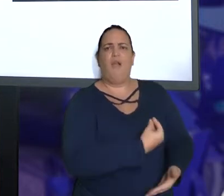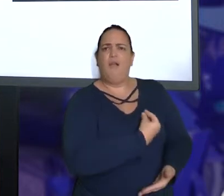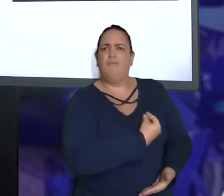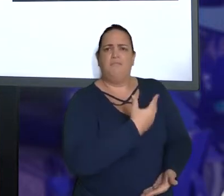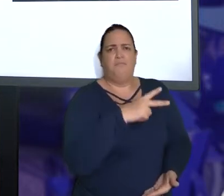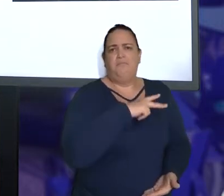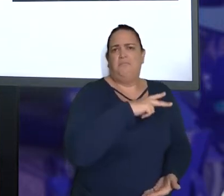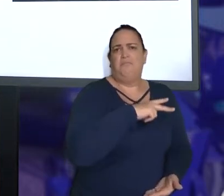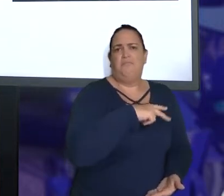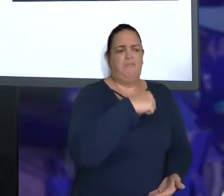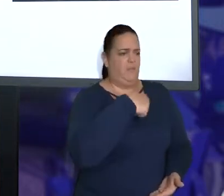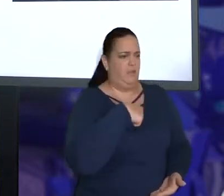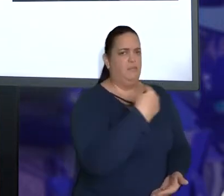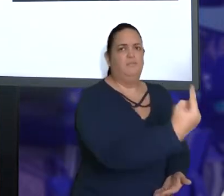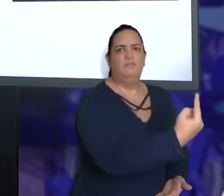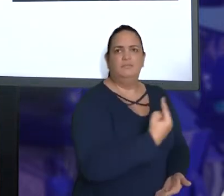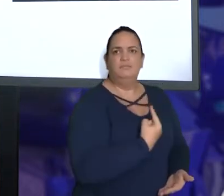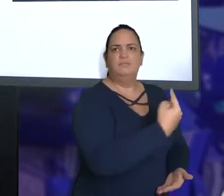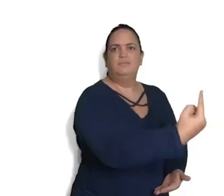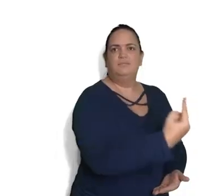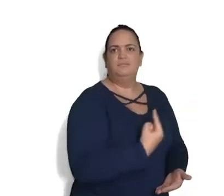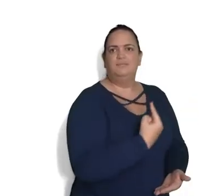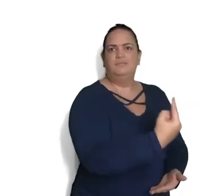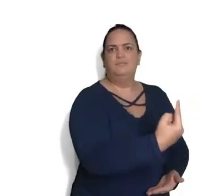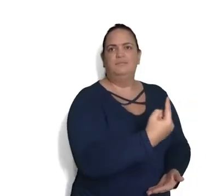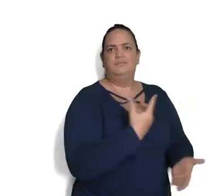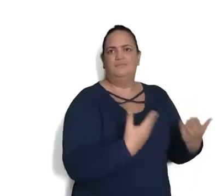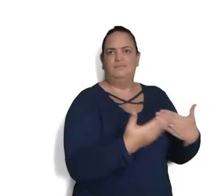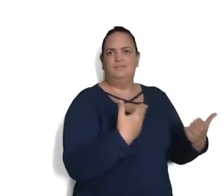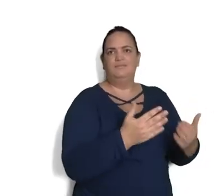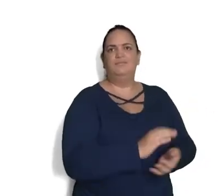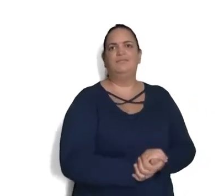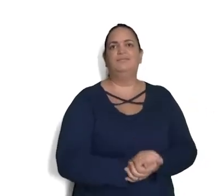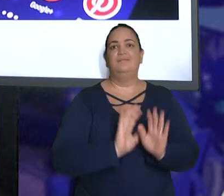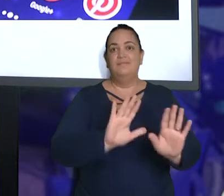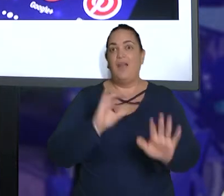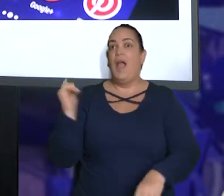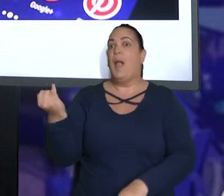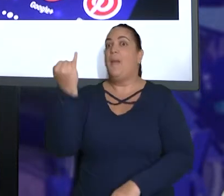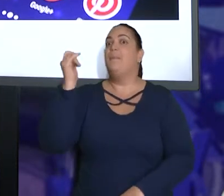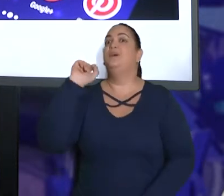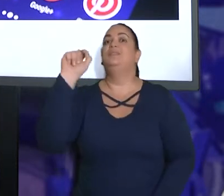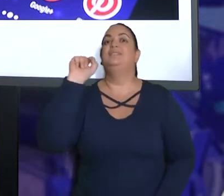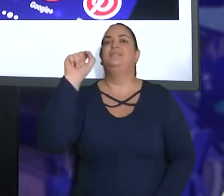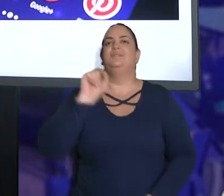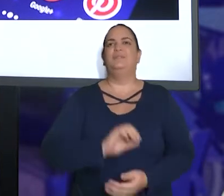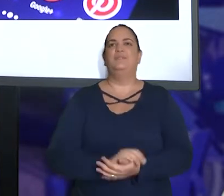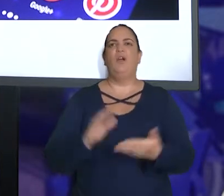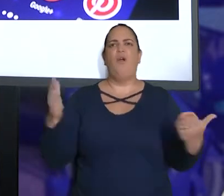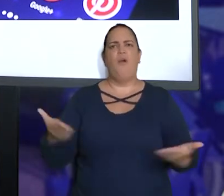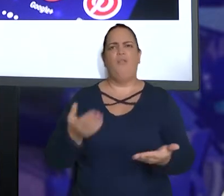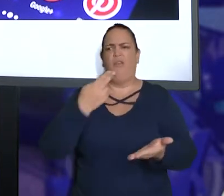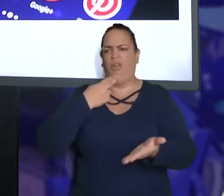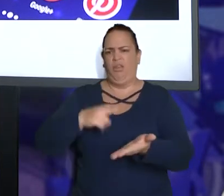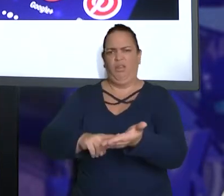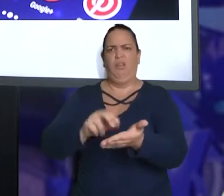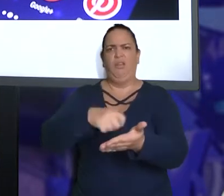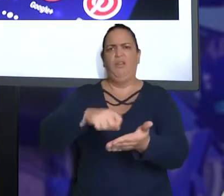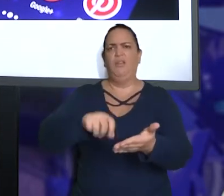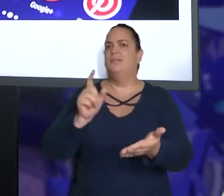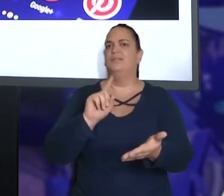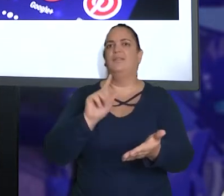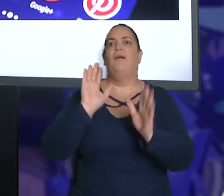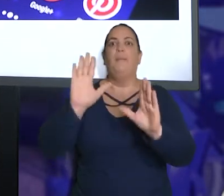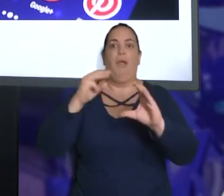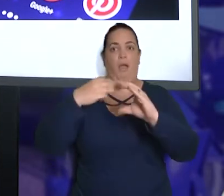vida entre eu e alguém, tá certo? Muito importante, Hoje em dia a gente escreve carta? Não, mas escrevemos